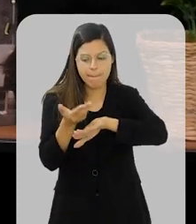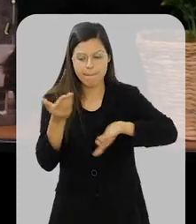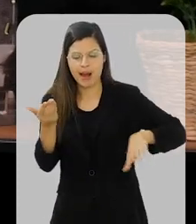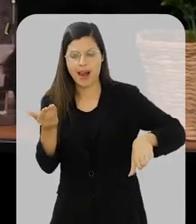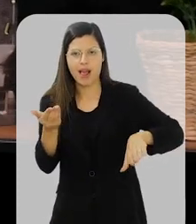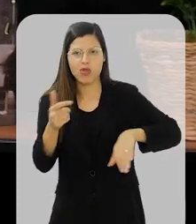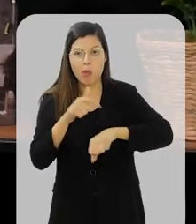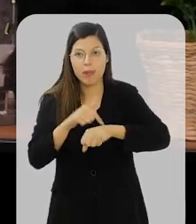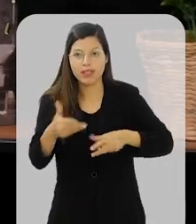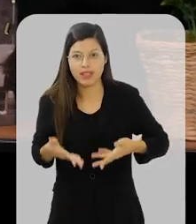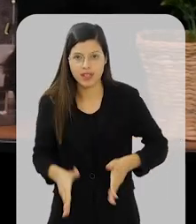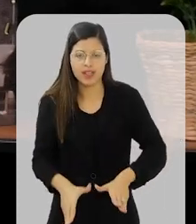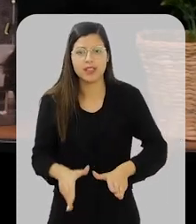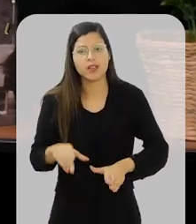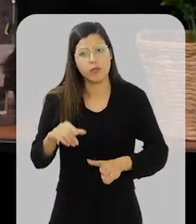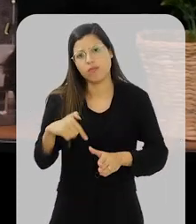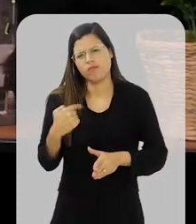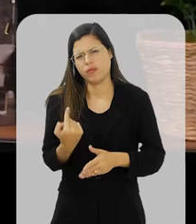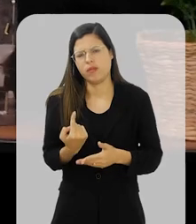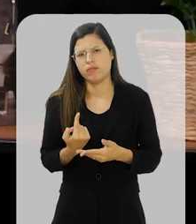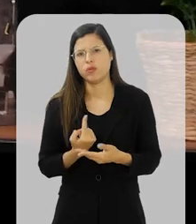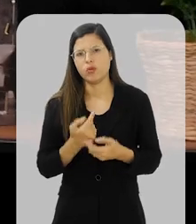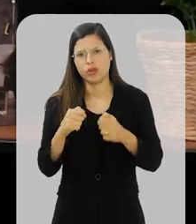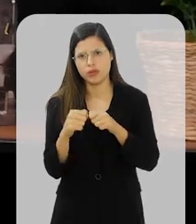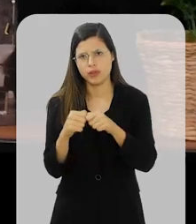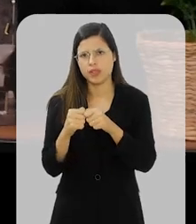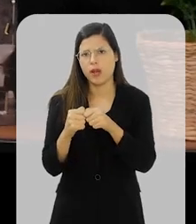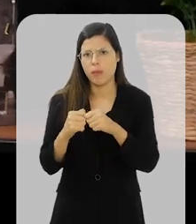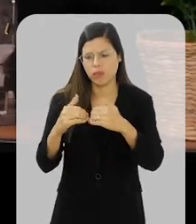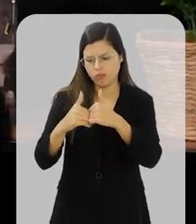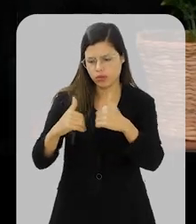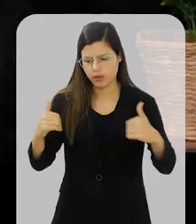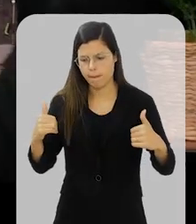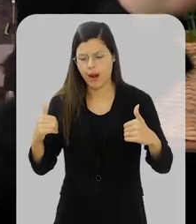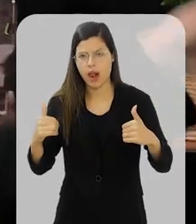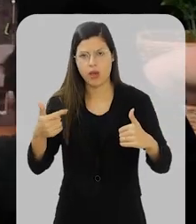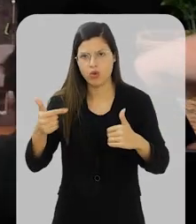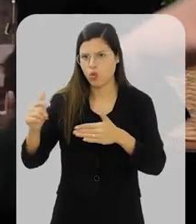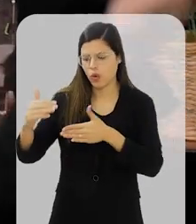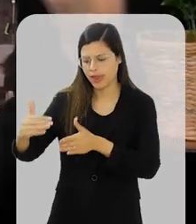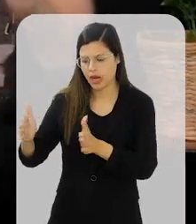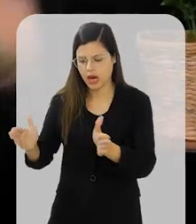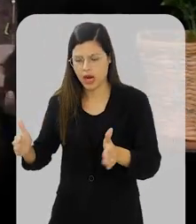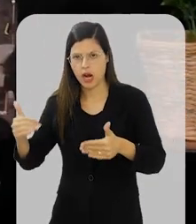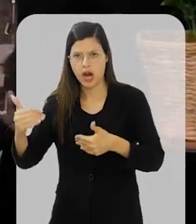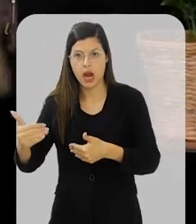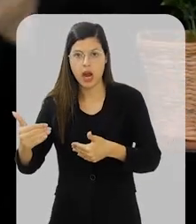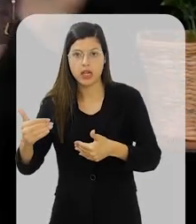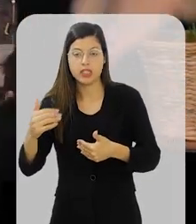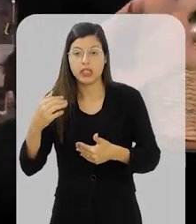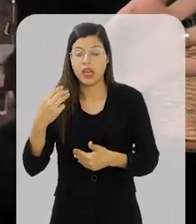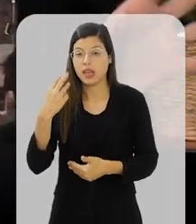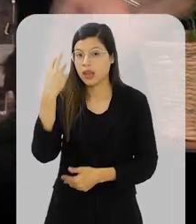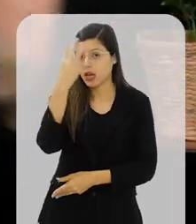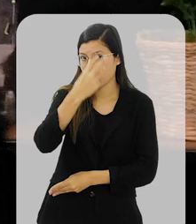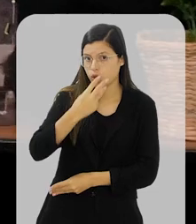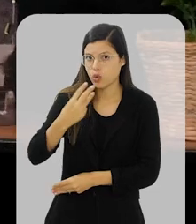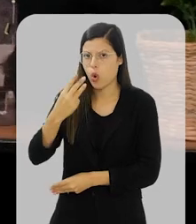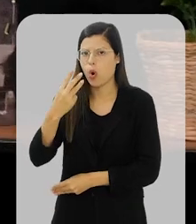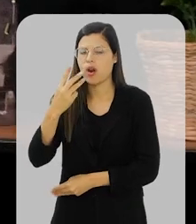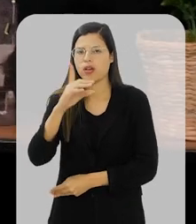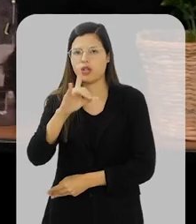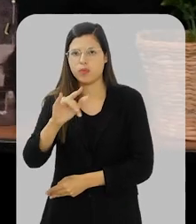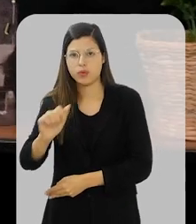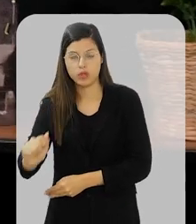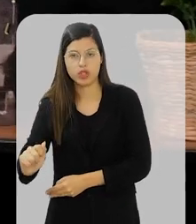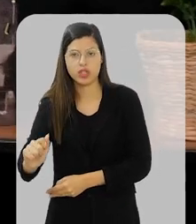fizemos uma separação das mães, né? Os filhotes foram separados numa outra caixa 3 horas por dia durante